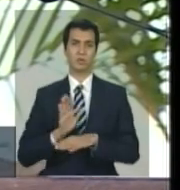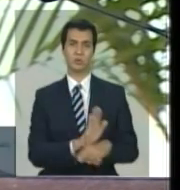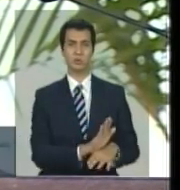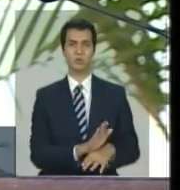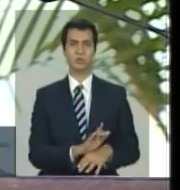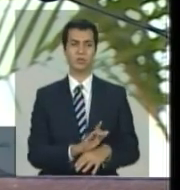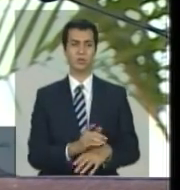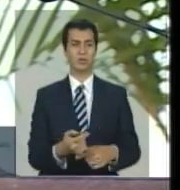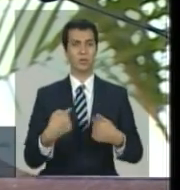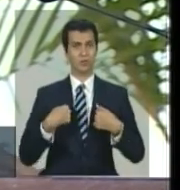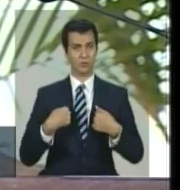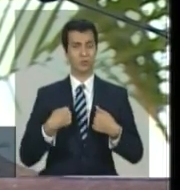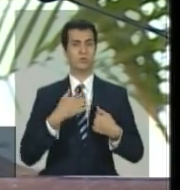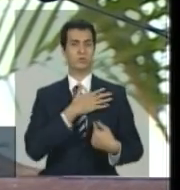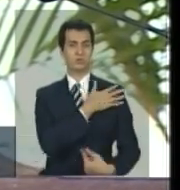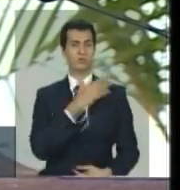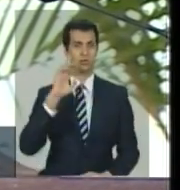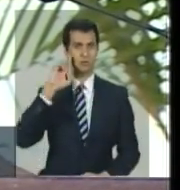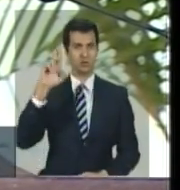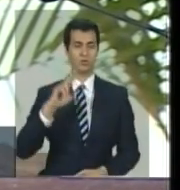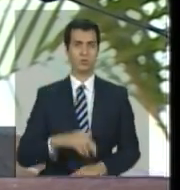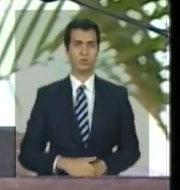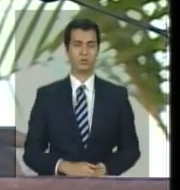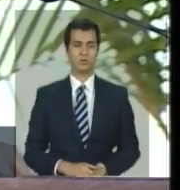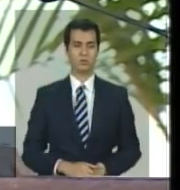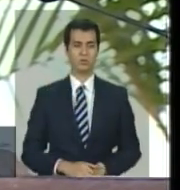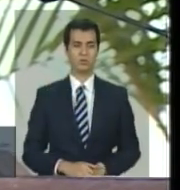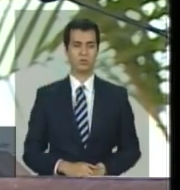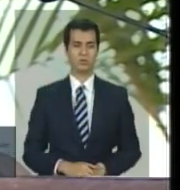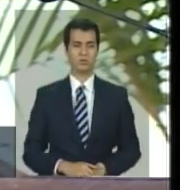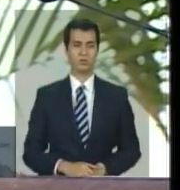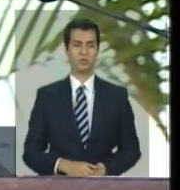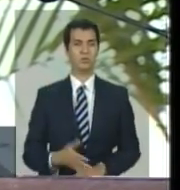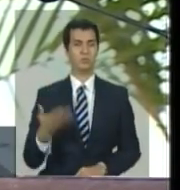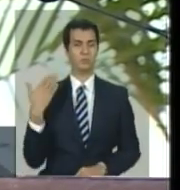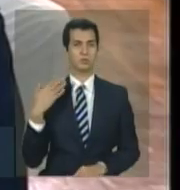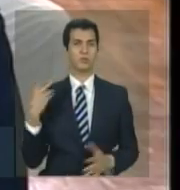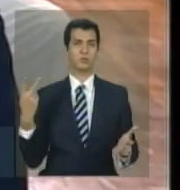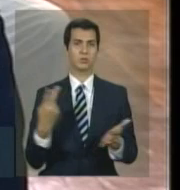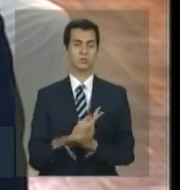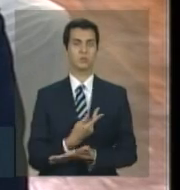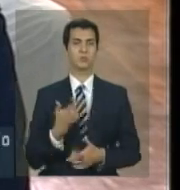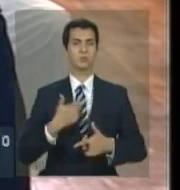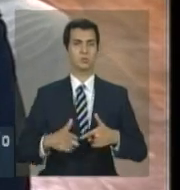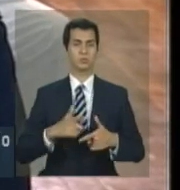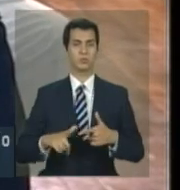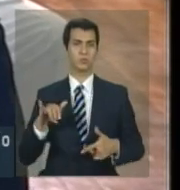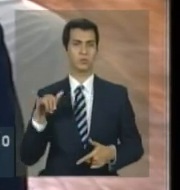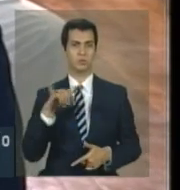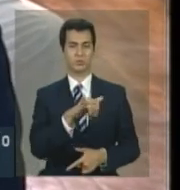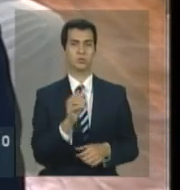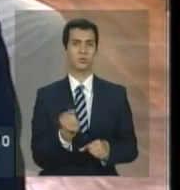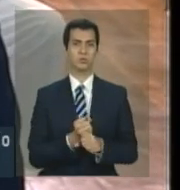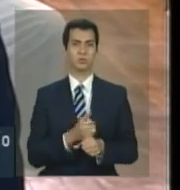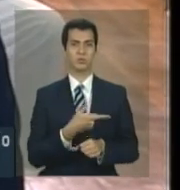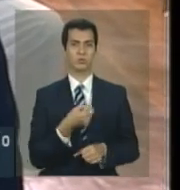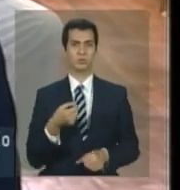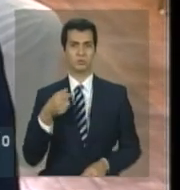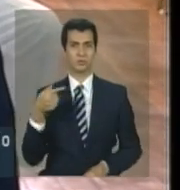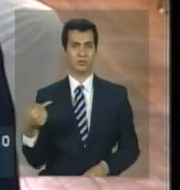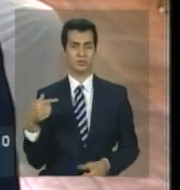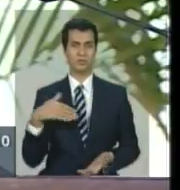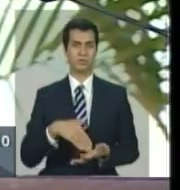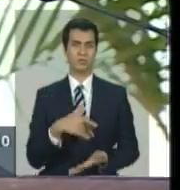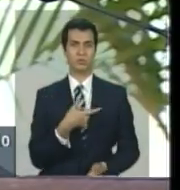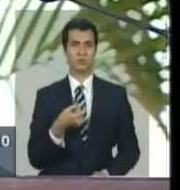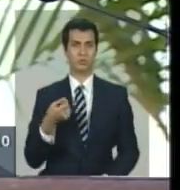a este comandante, quando, nos prelúdios dos fatídicos eventos da conjuntura aeronáutica dos anos 2007